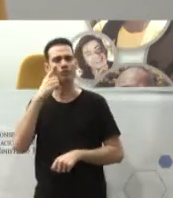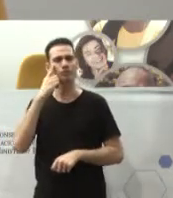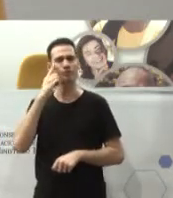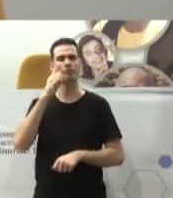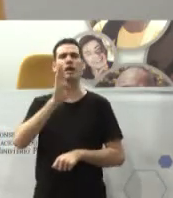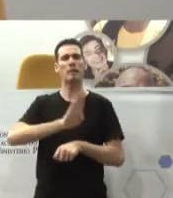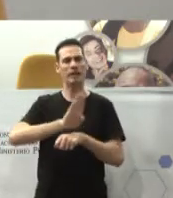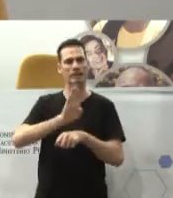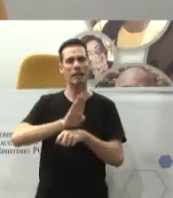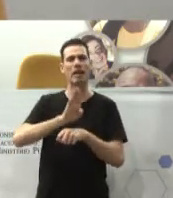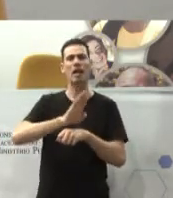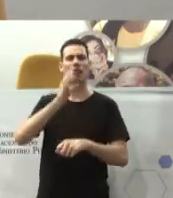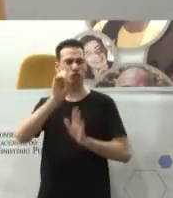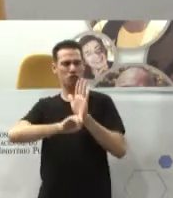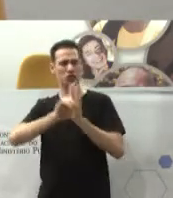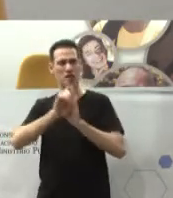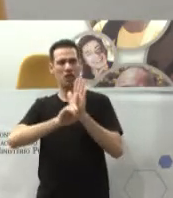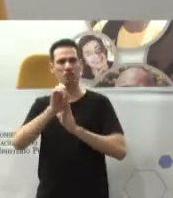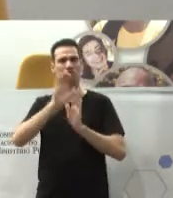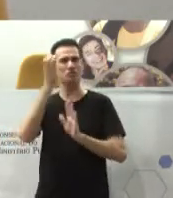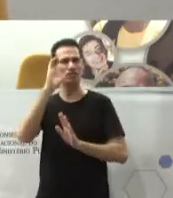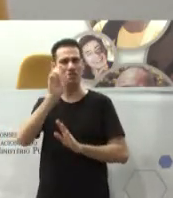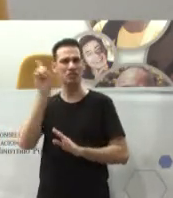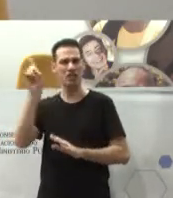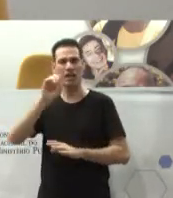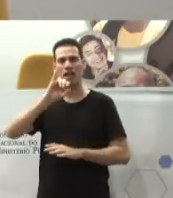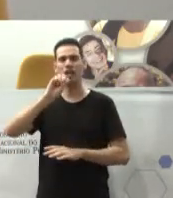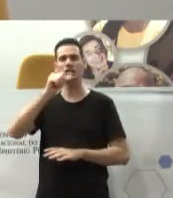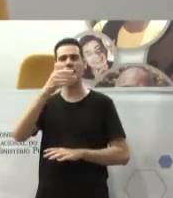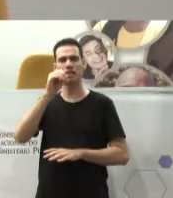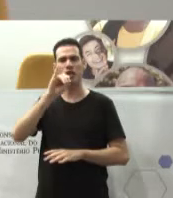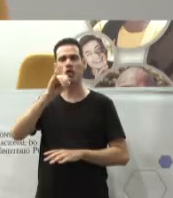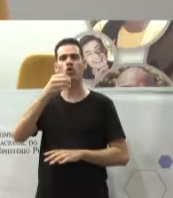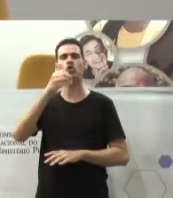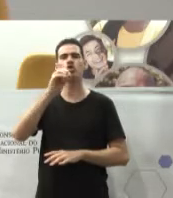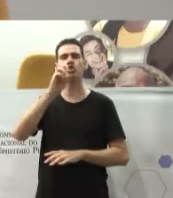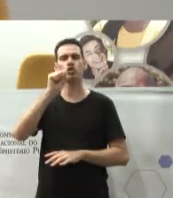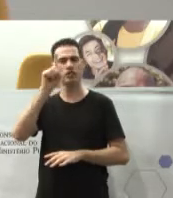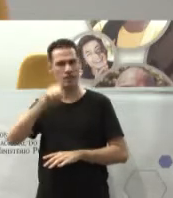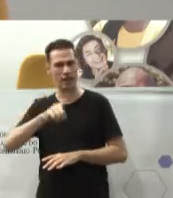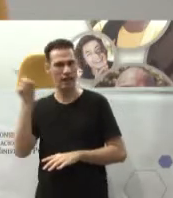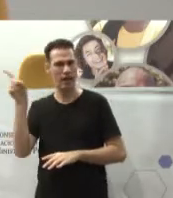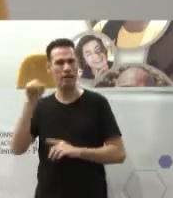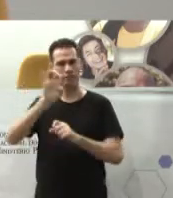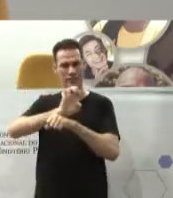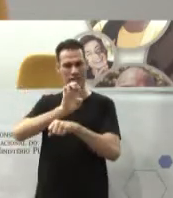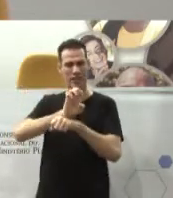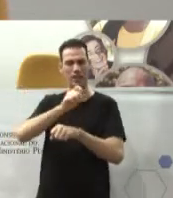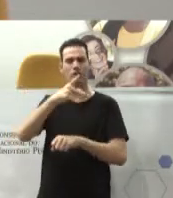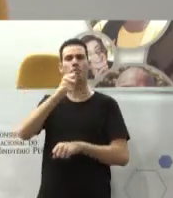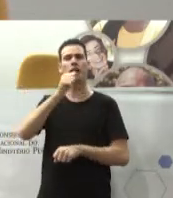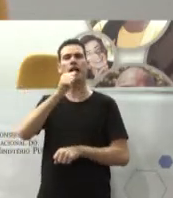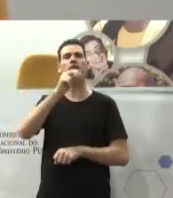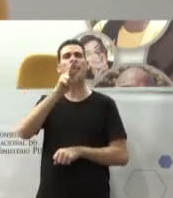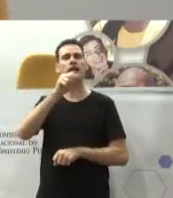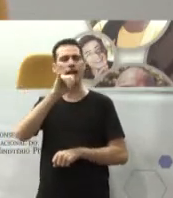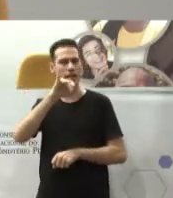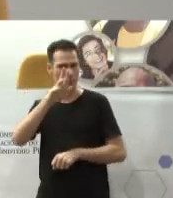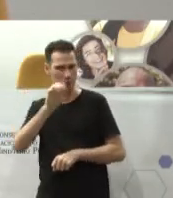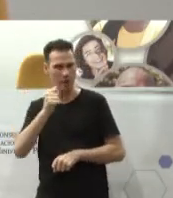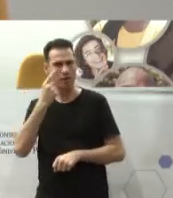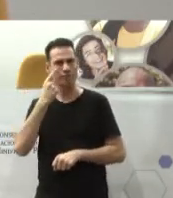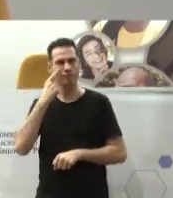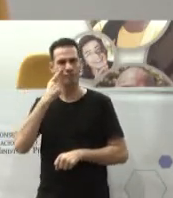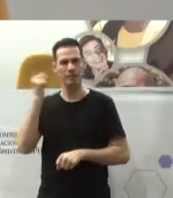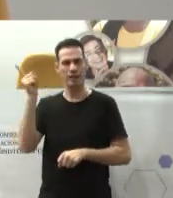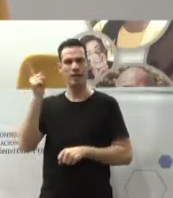de Ciências Sociais Aplicadas de São José dos Campos, atual Universidade do Vale do Paraíba, especialista em Direito Processual Civil